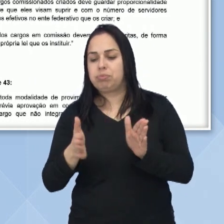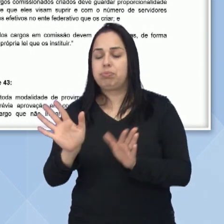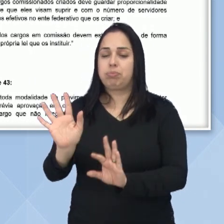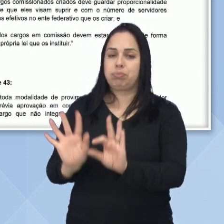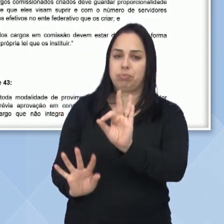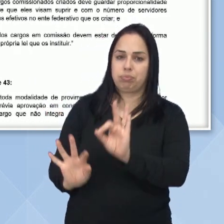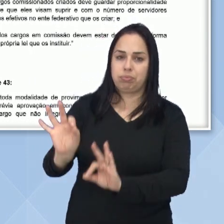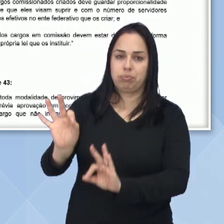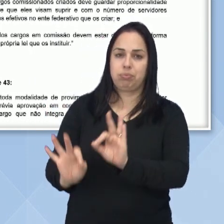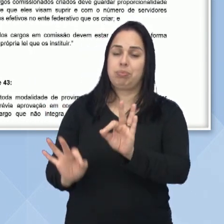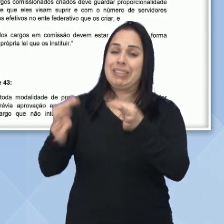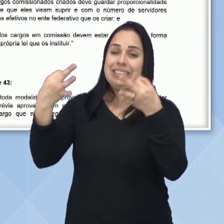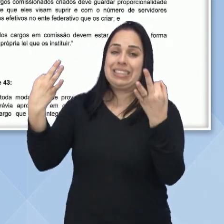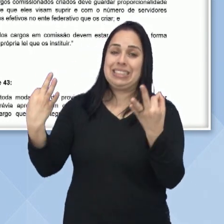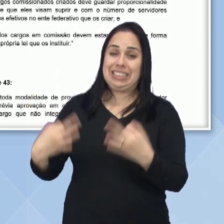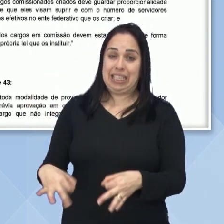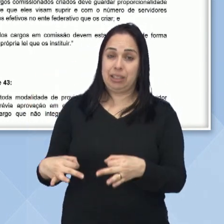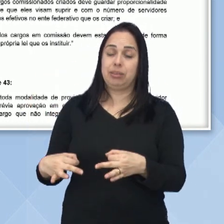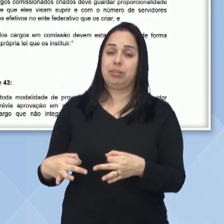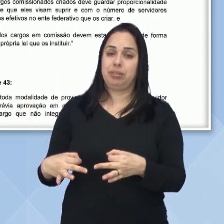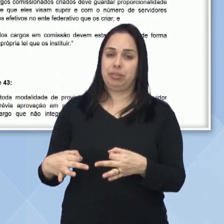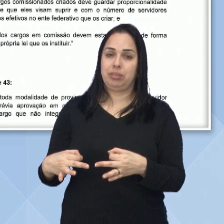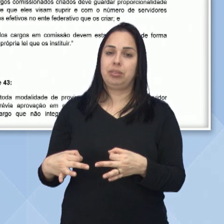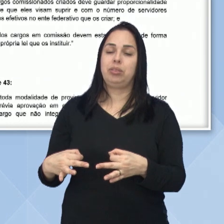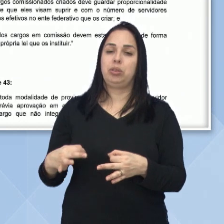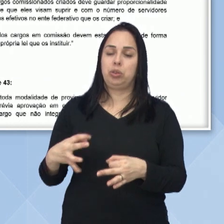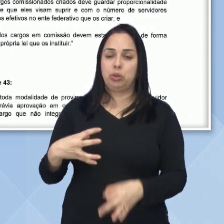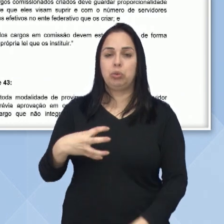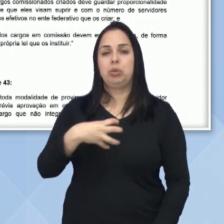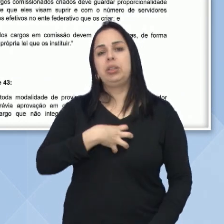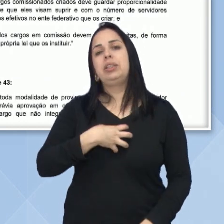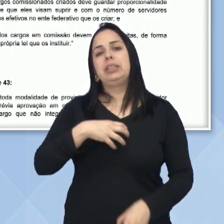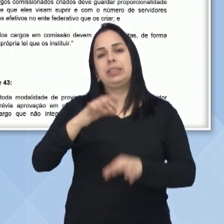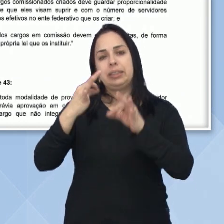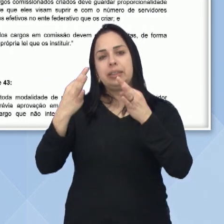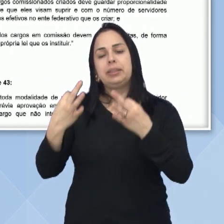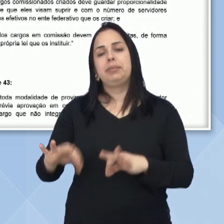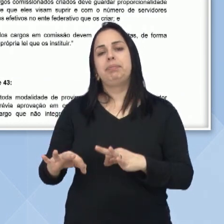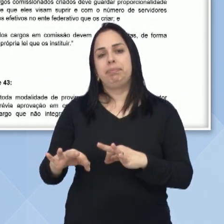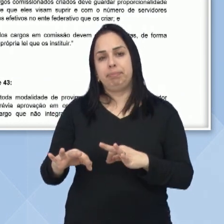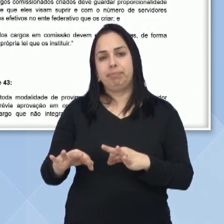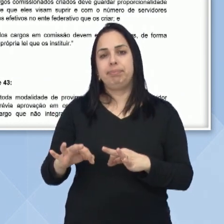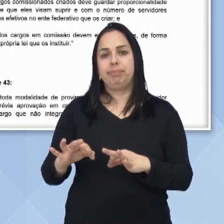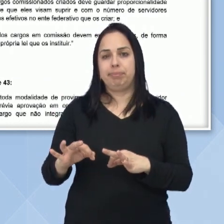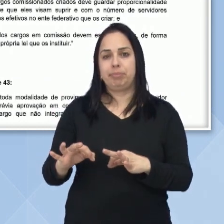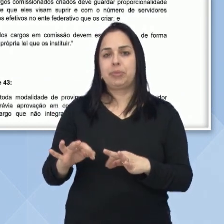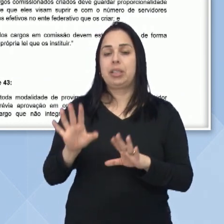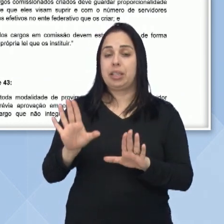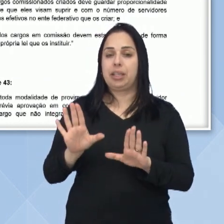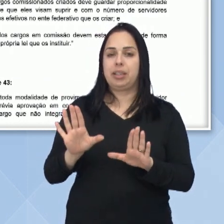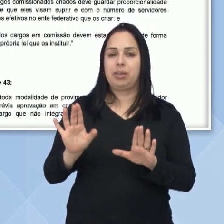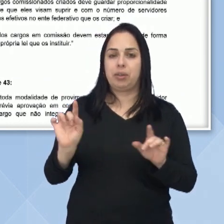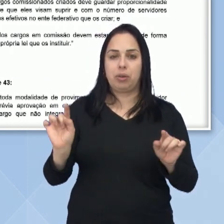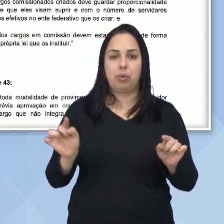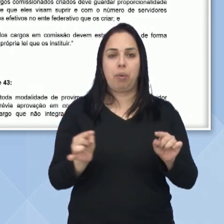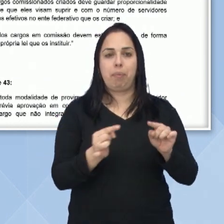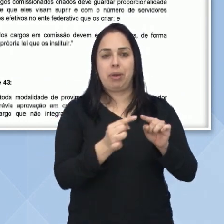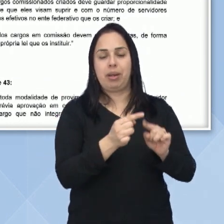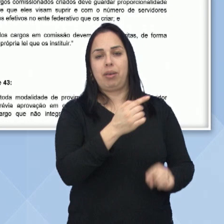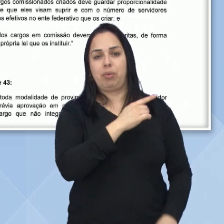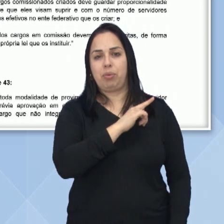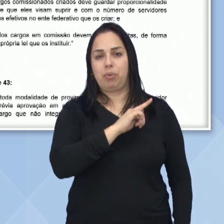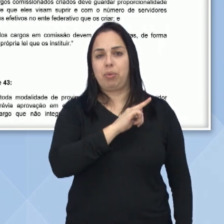direcionamento adequado das formas gerais que serão instituídas pelo governo